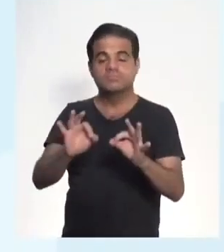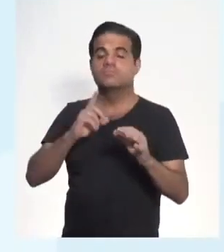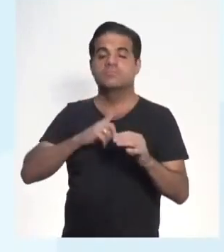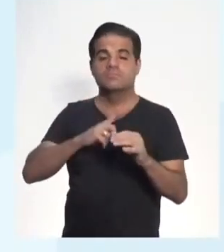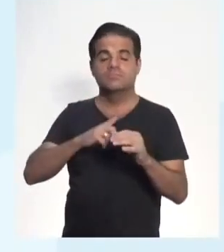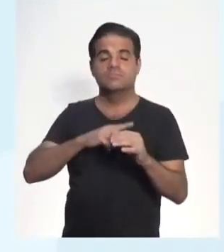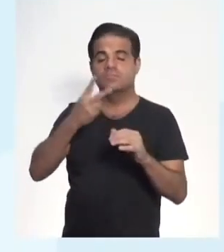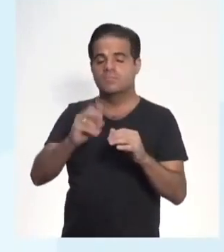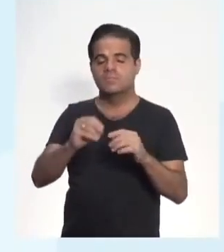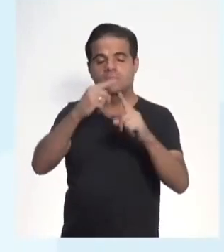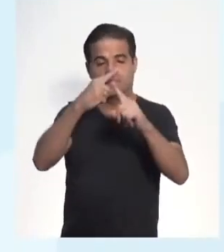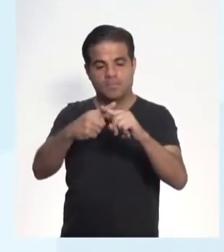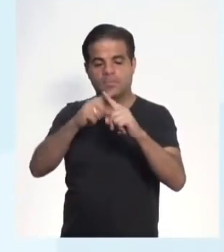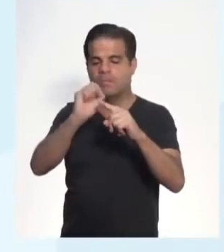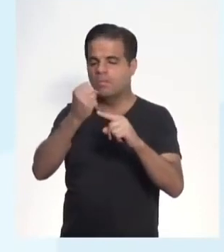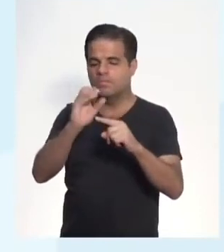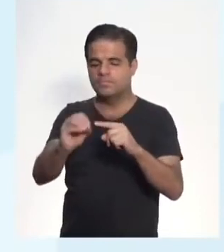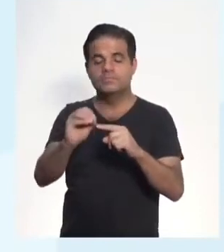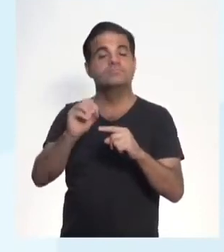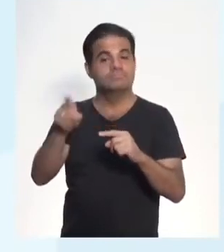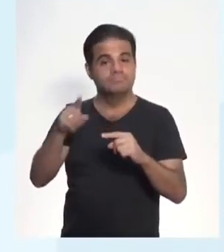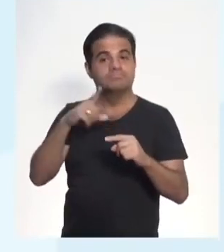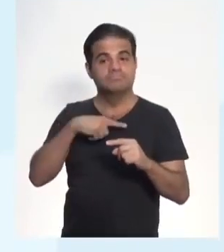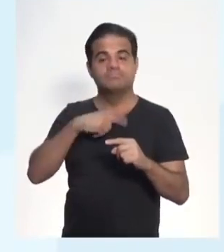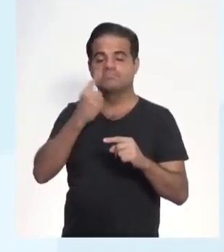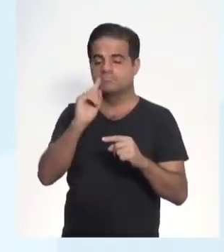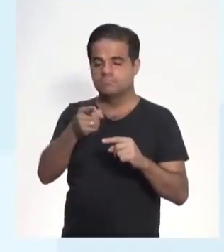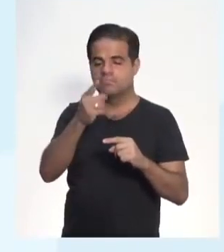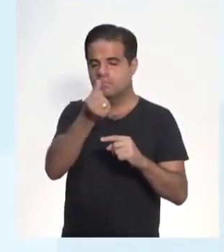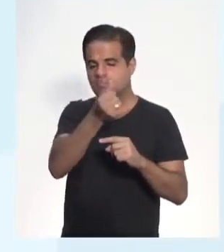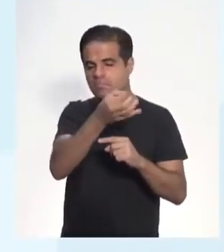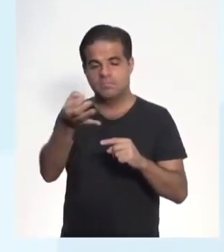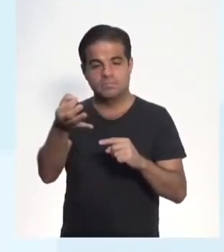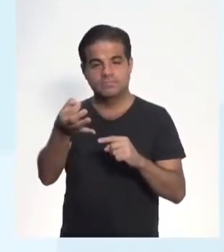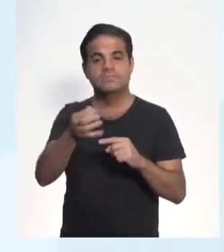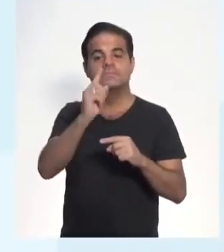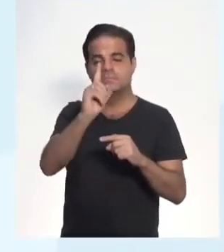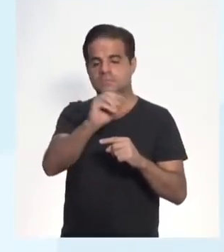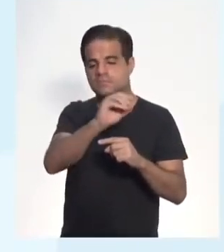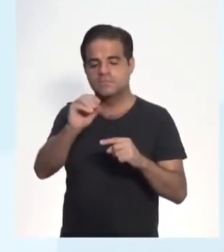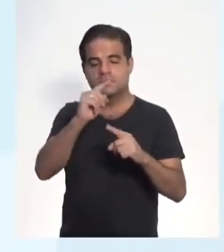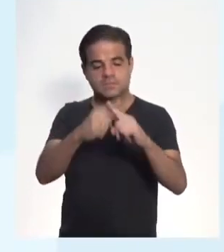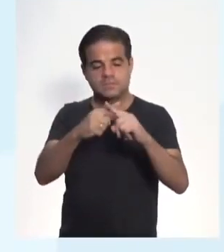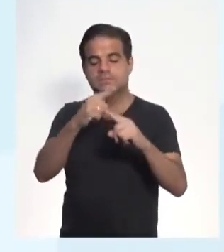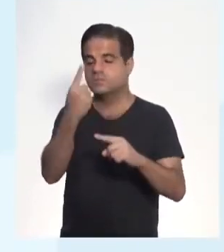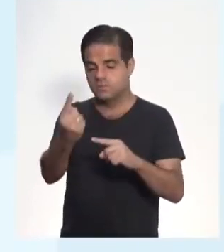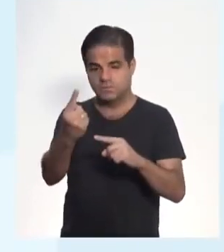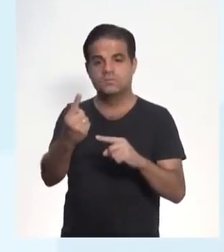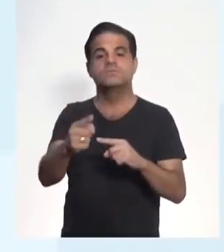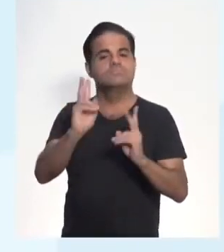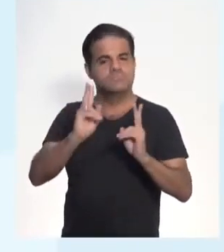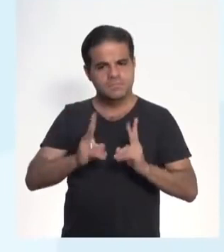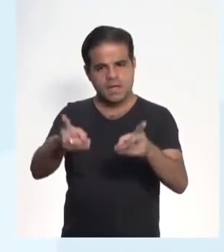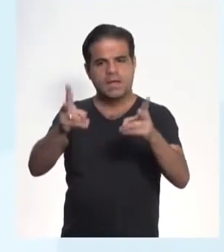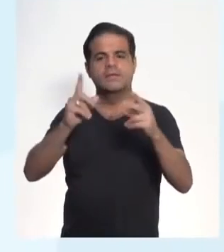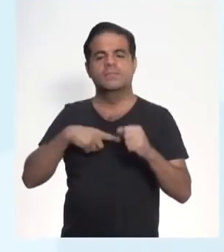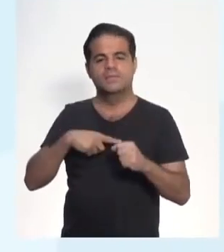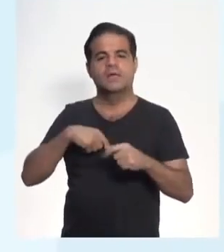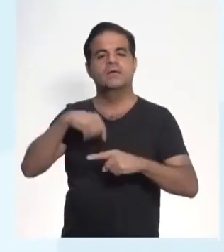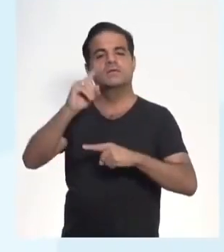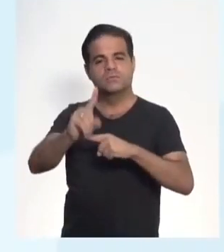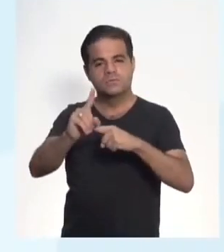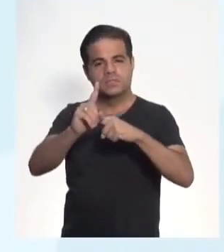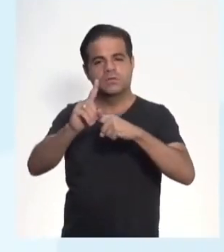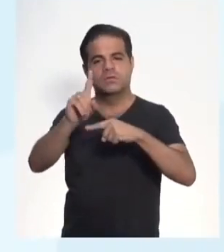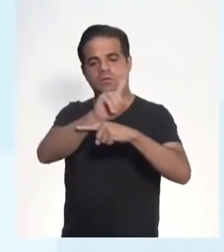temos 20 vezes 80, temos aí 1.600, e 100 vezes 1, lembrando que aqui sempre tem o